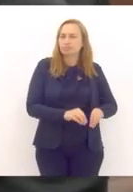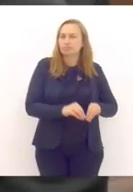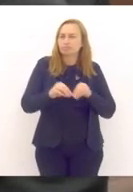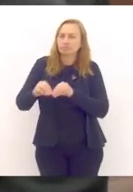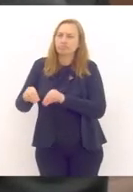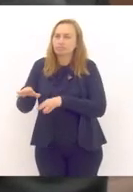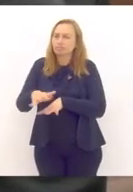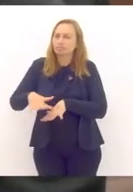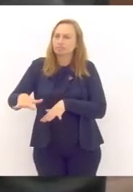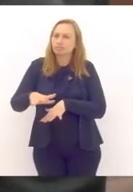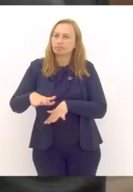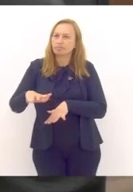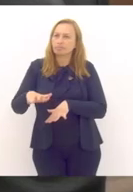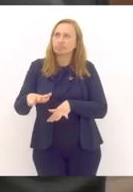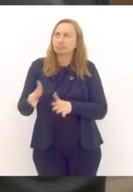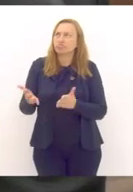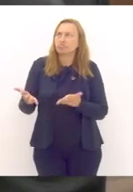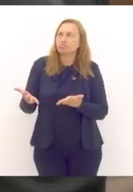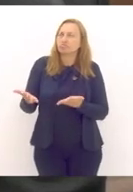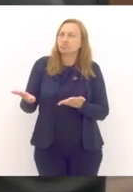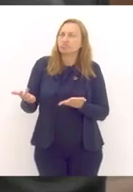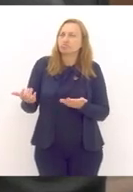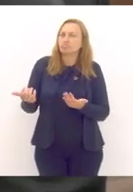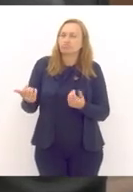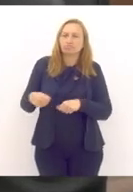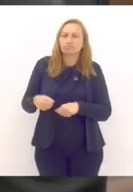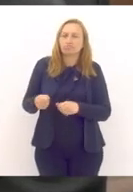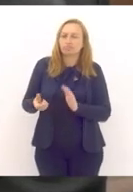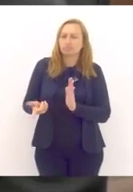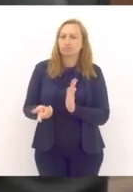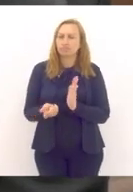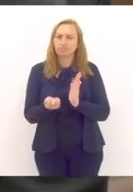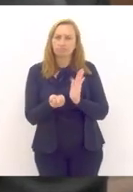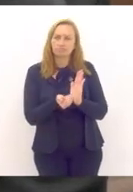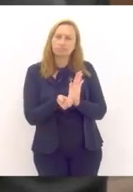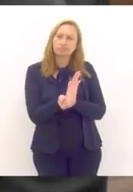não incide a tributação.